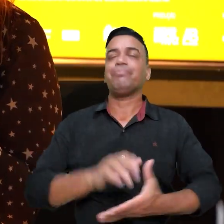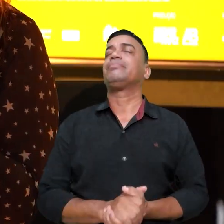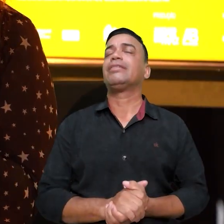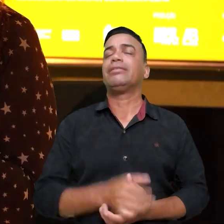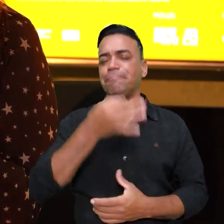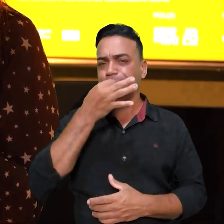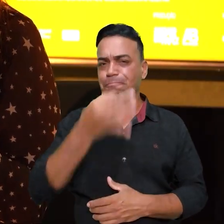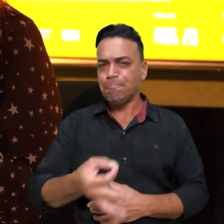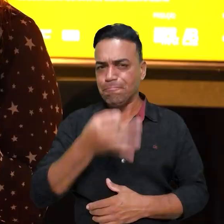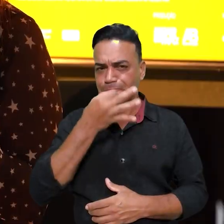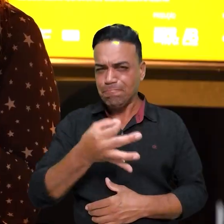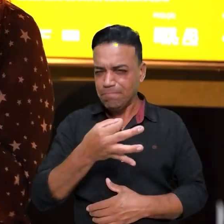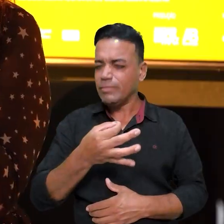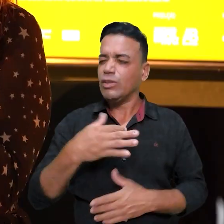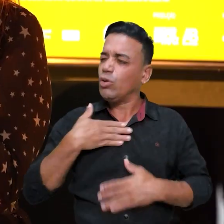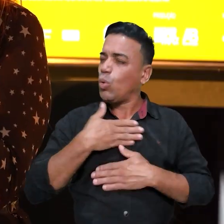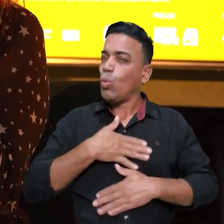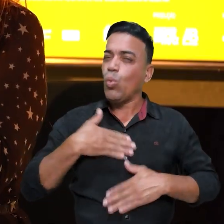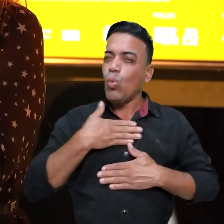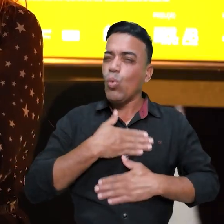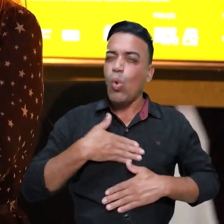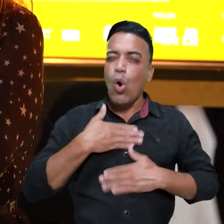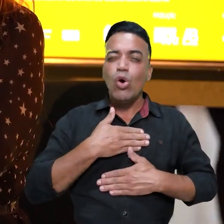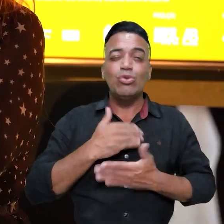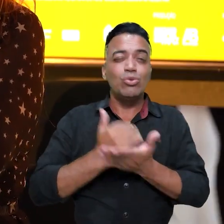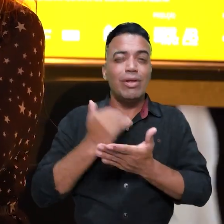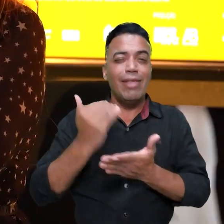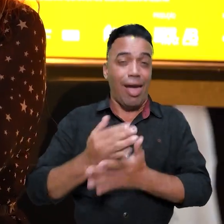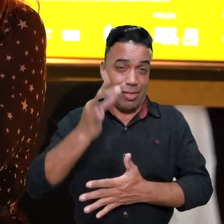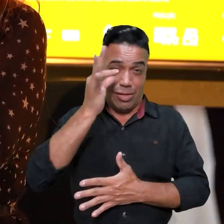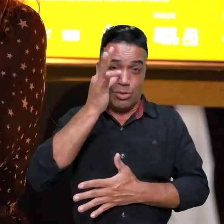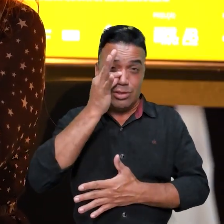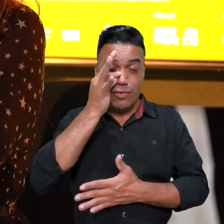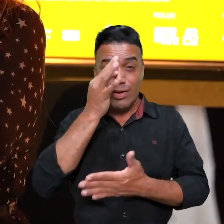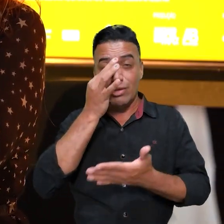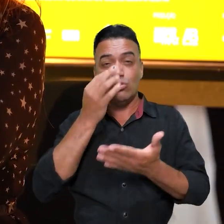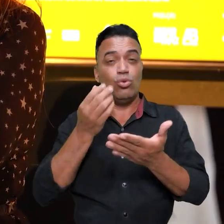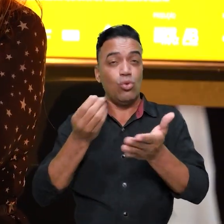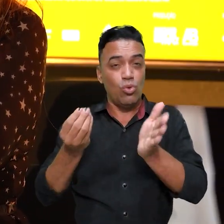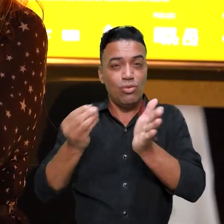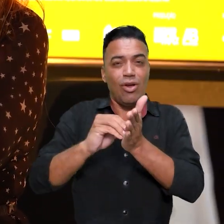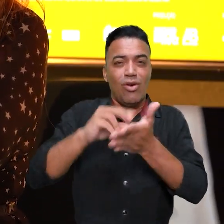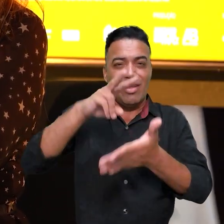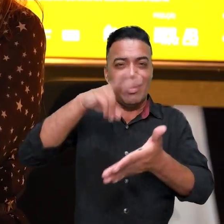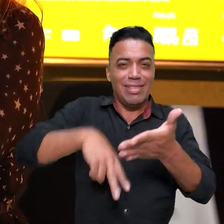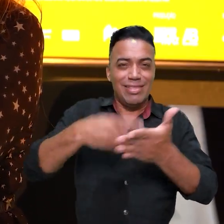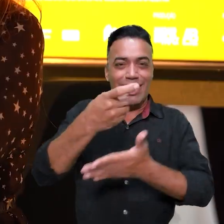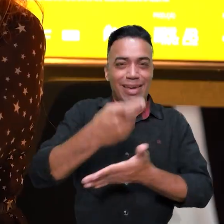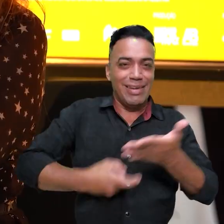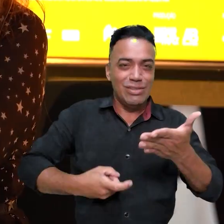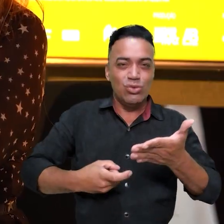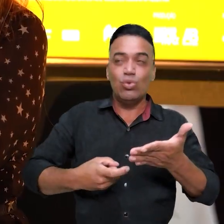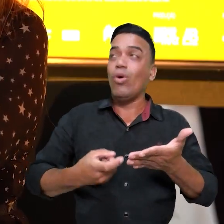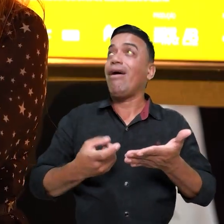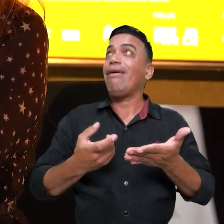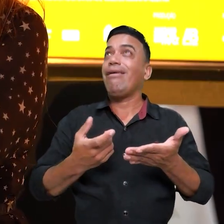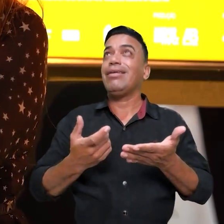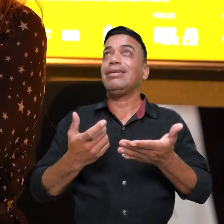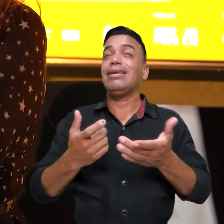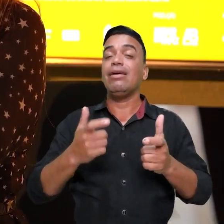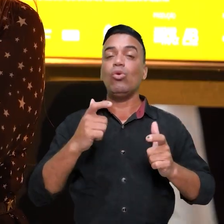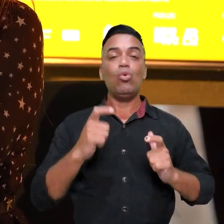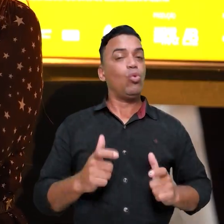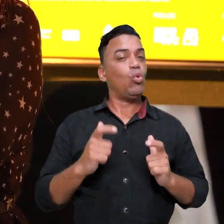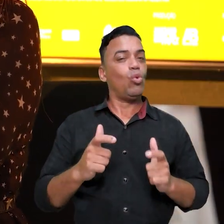uma das coisas que eu gosto muito também, que ela fala, ela se dá esse lugar